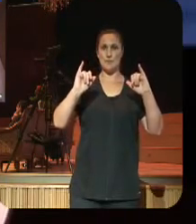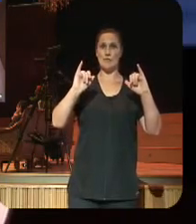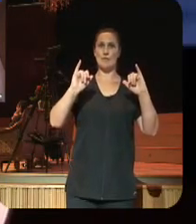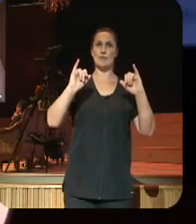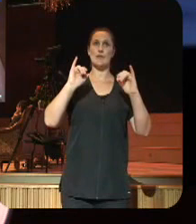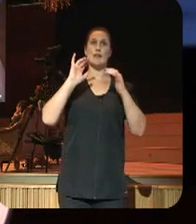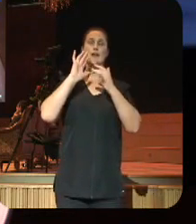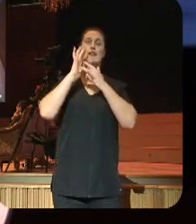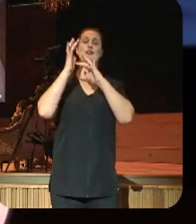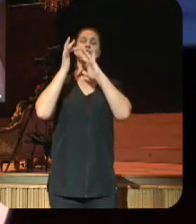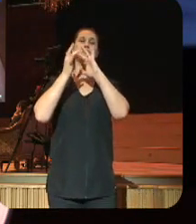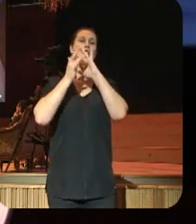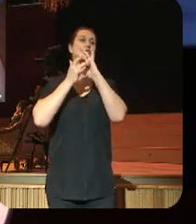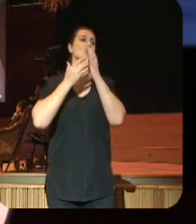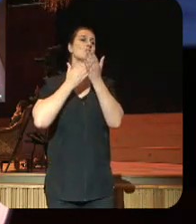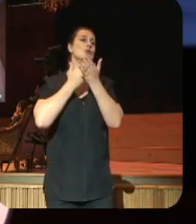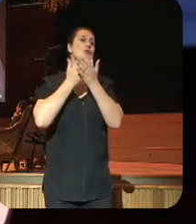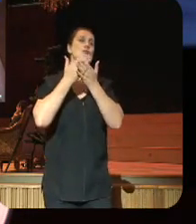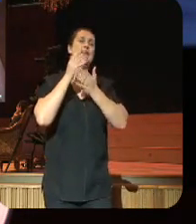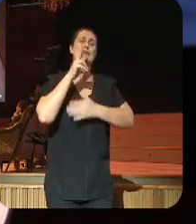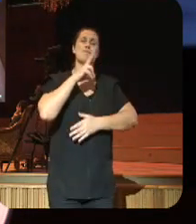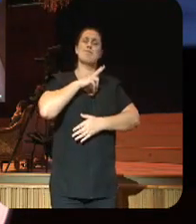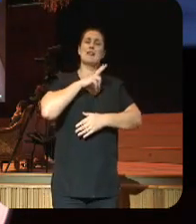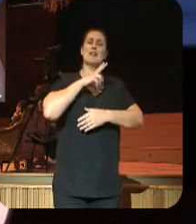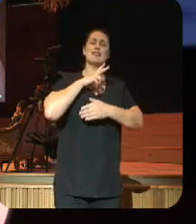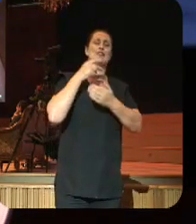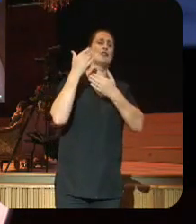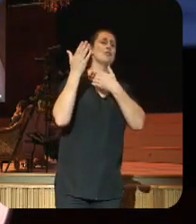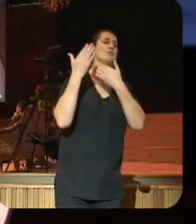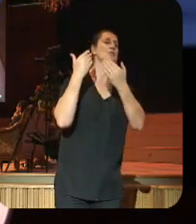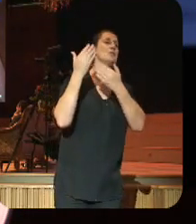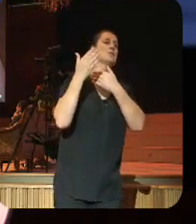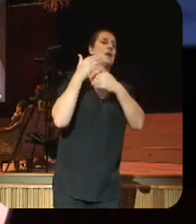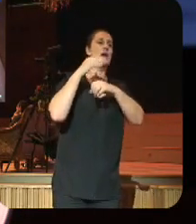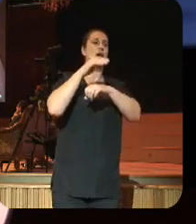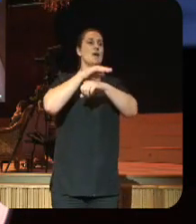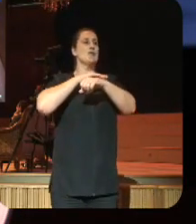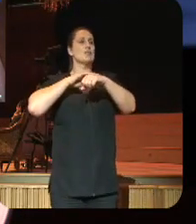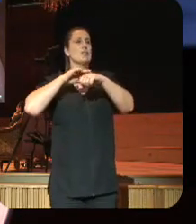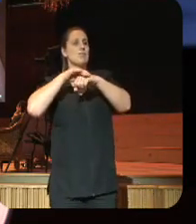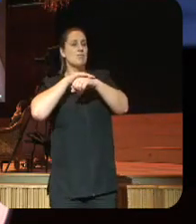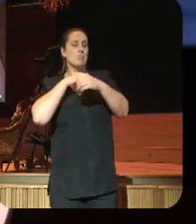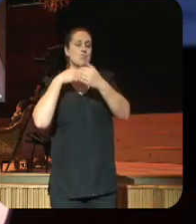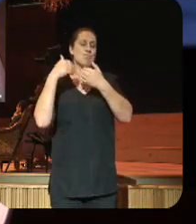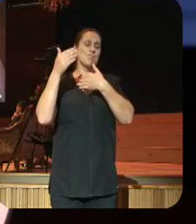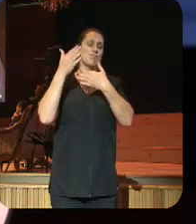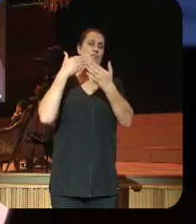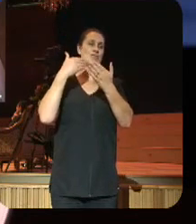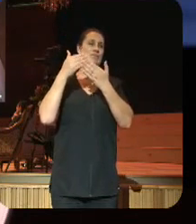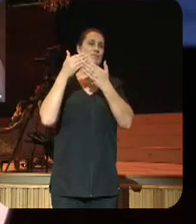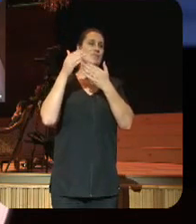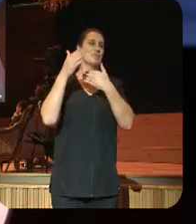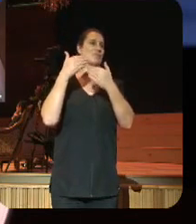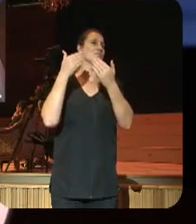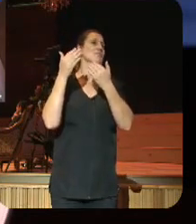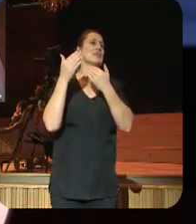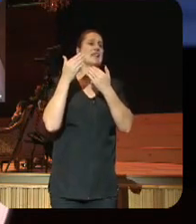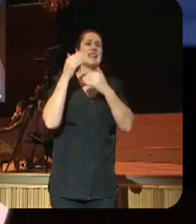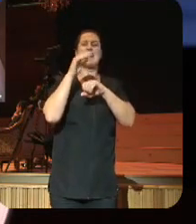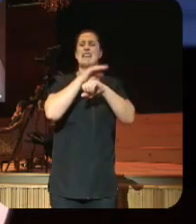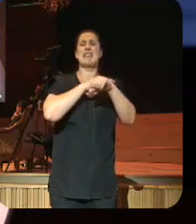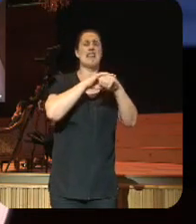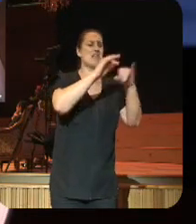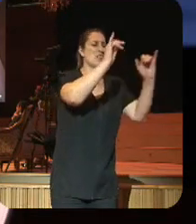ter comunhão pessoal, individual com a gente, sem nenhum intermediário, sem nenhum